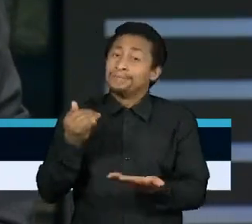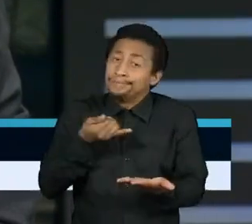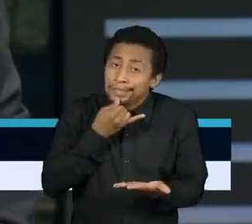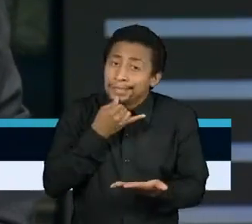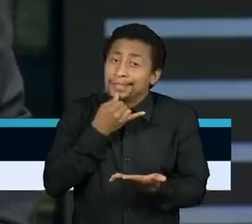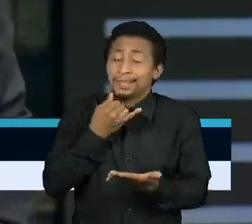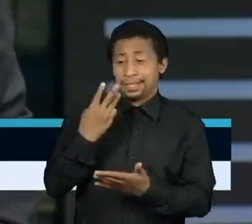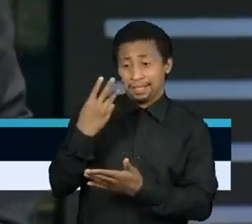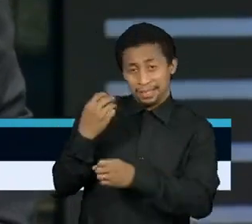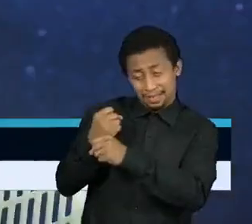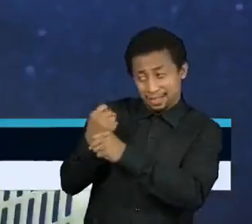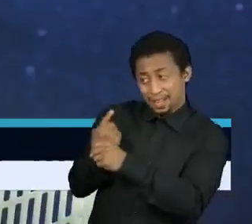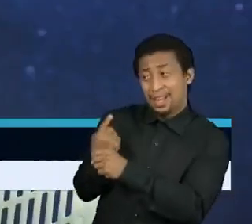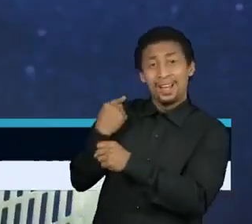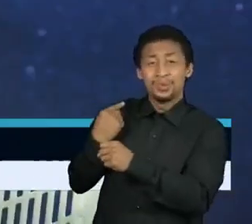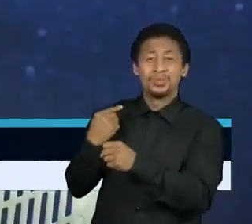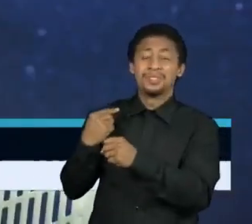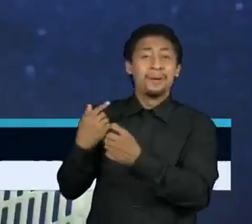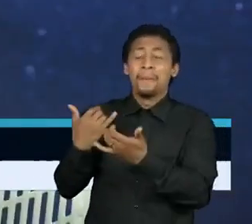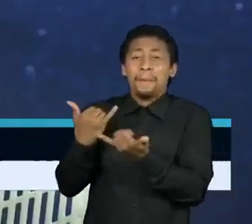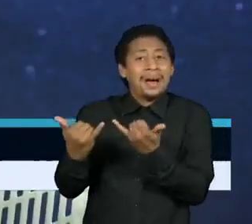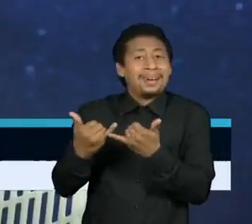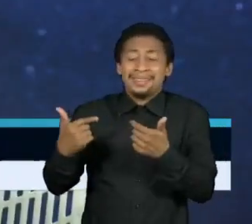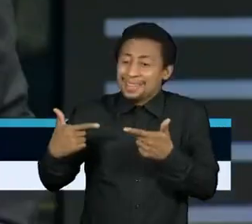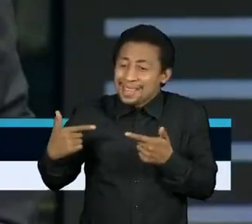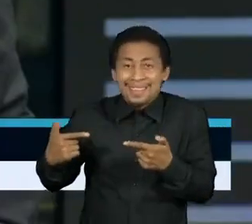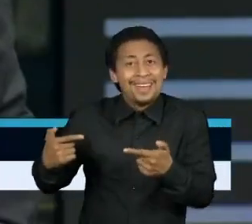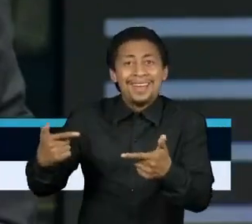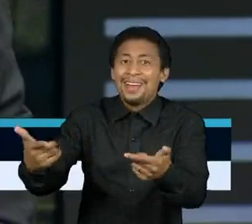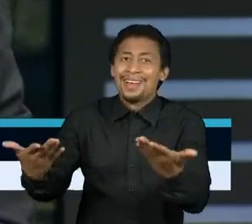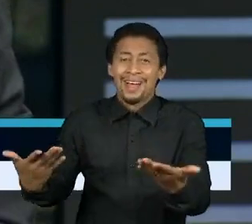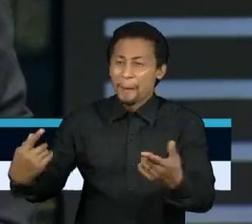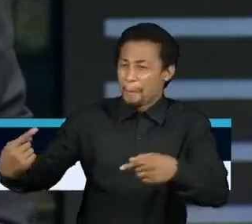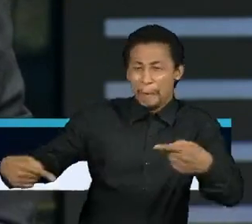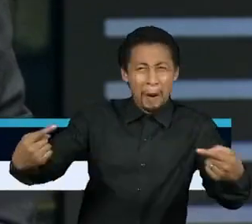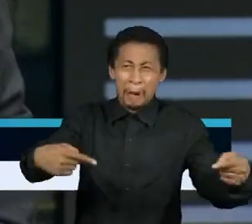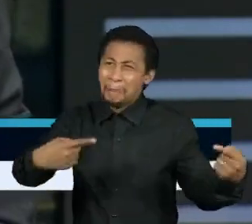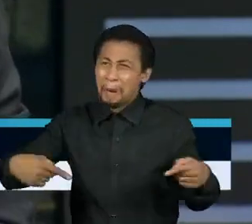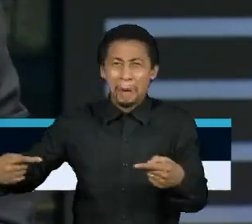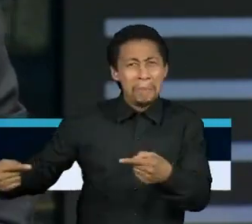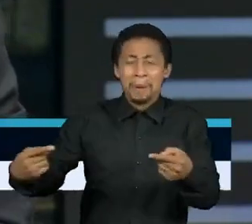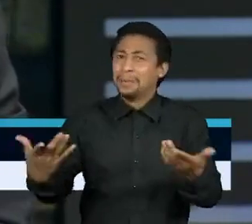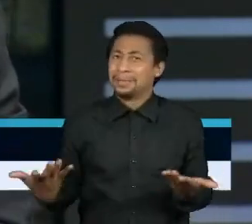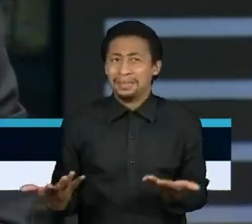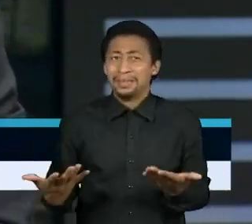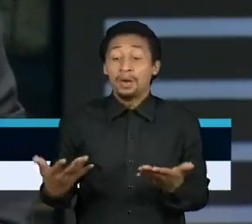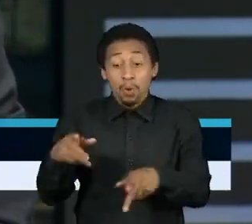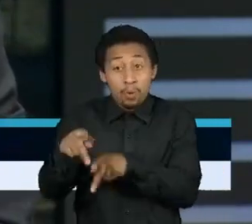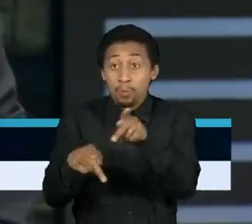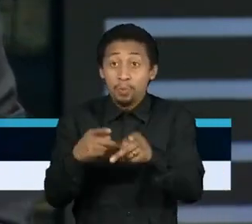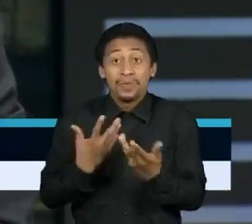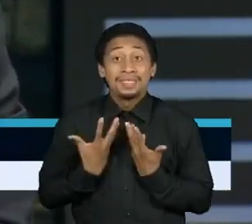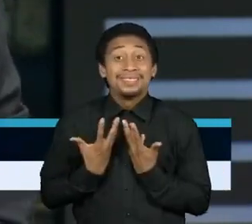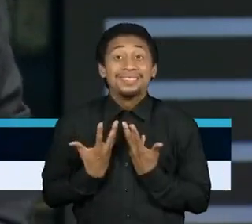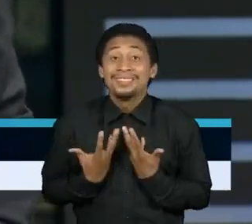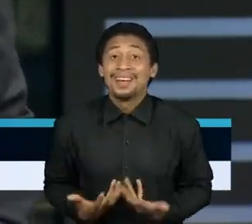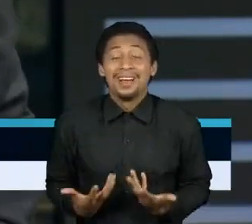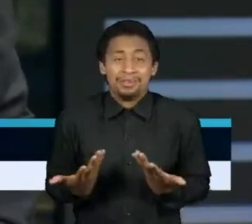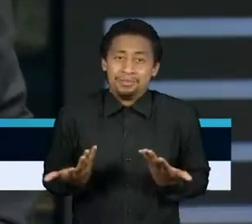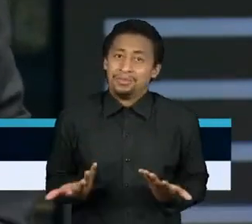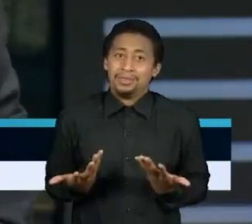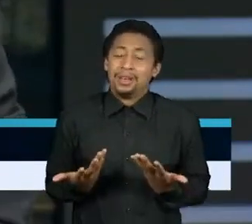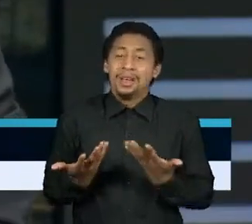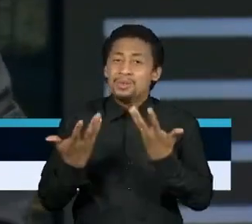foi uma política de guerra. O eleitor não quer mais saber de guerra. Ele está cansado disso, ele quer soluções, ele quer saber como é que vai ser a questão